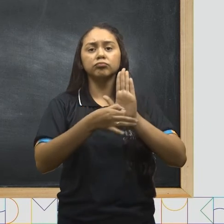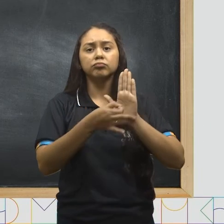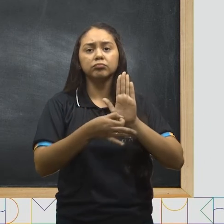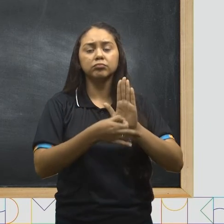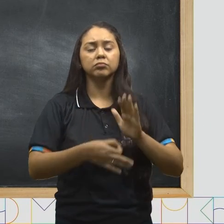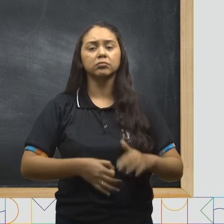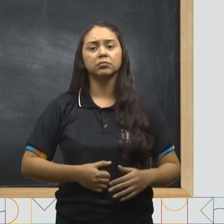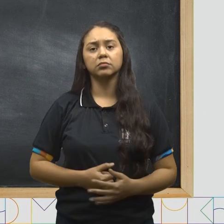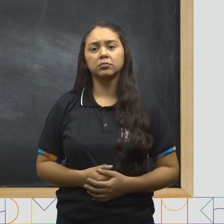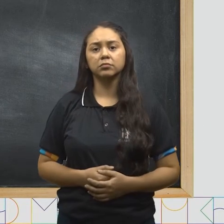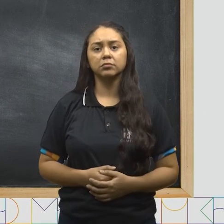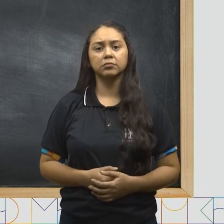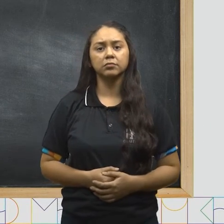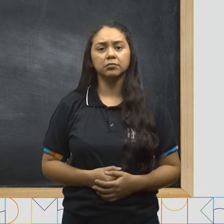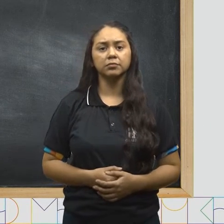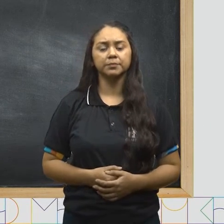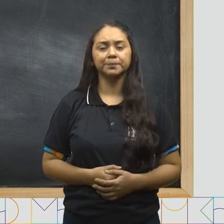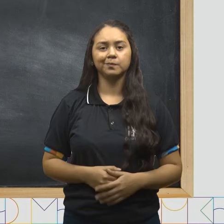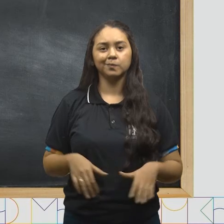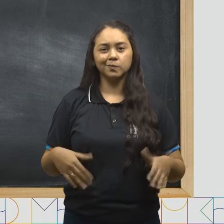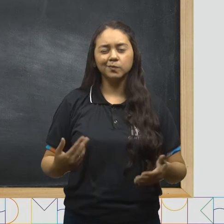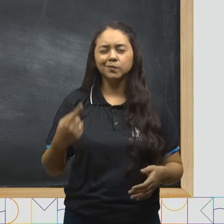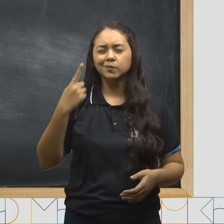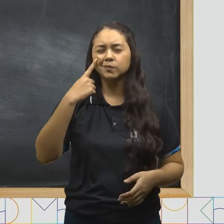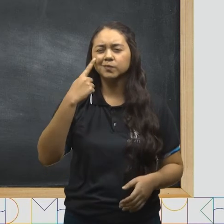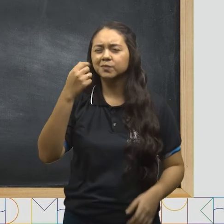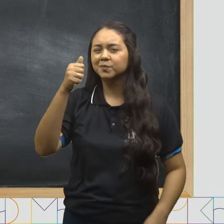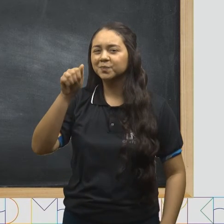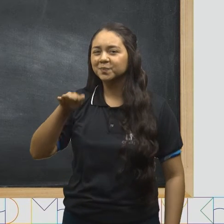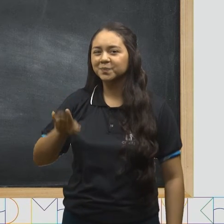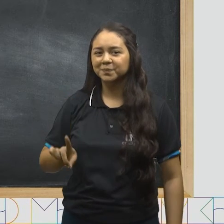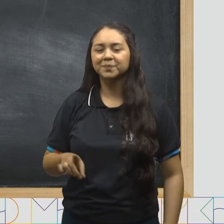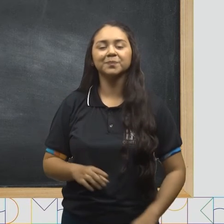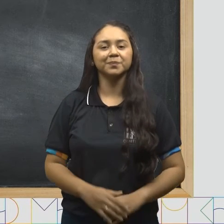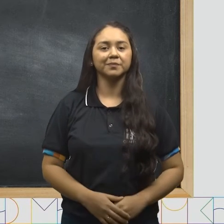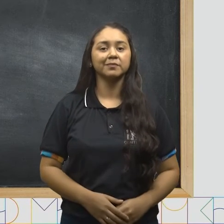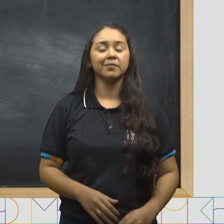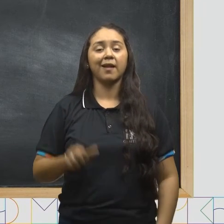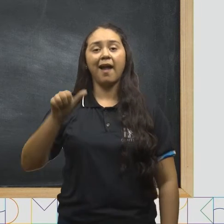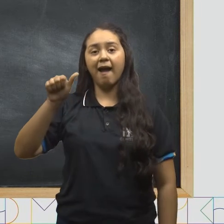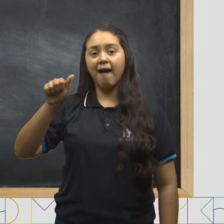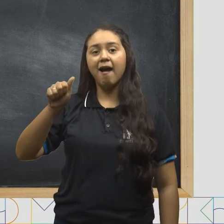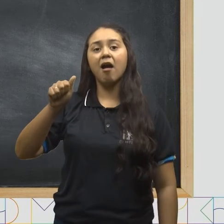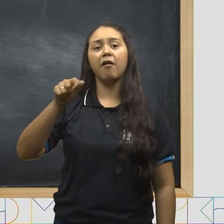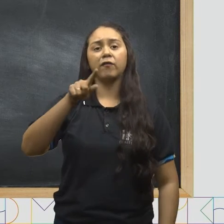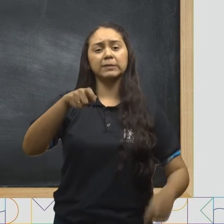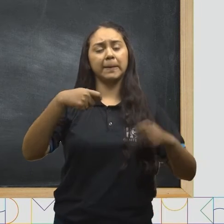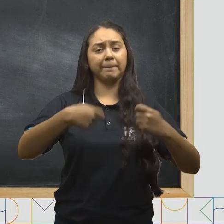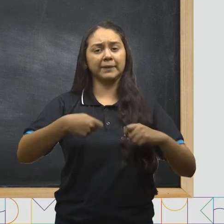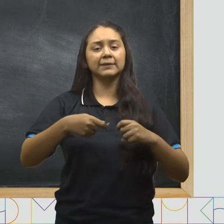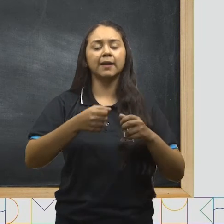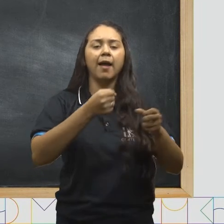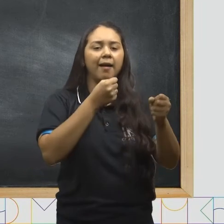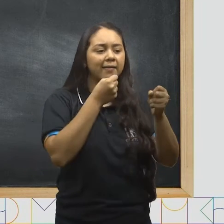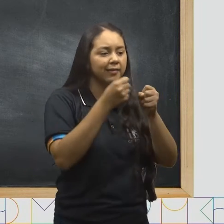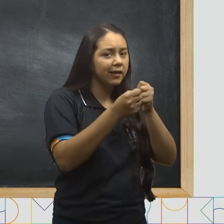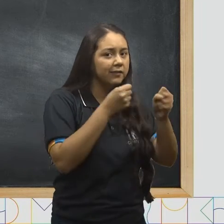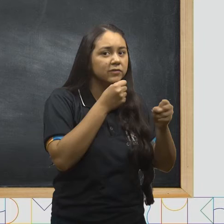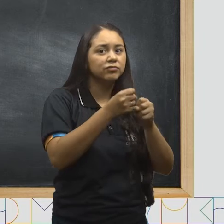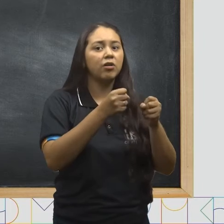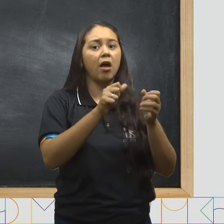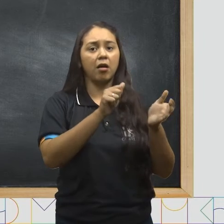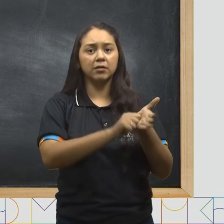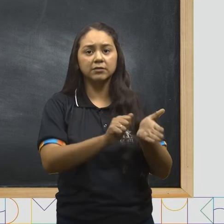um parágrafo opinativo? Vamos às alternativas? Letra A. Você precisa